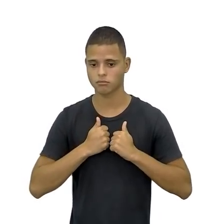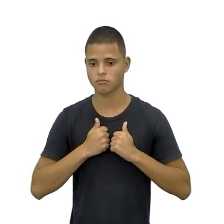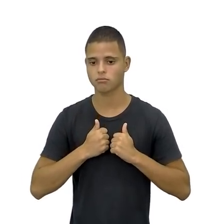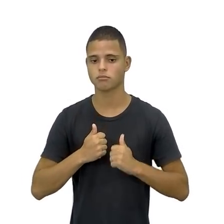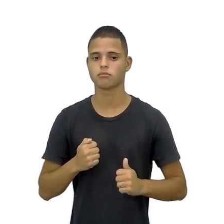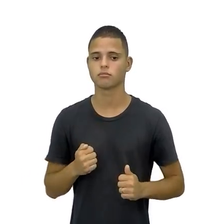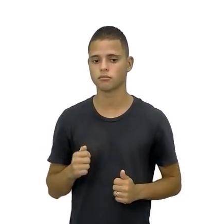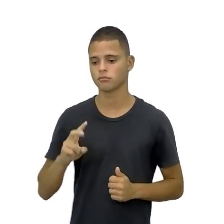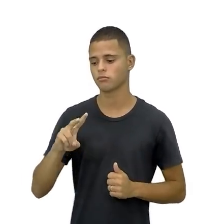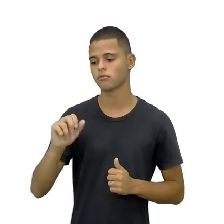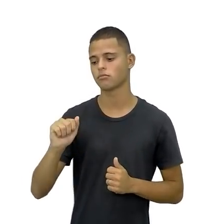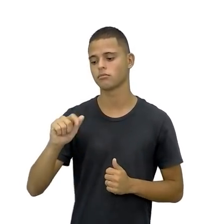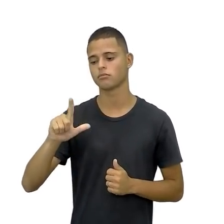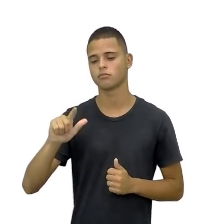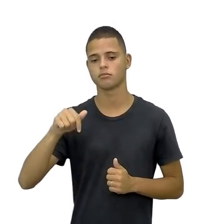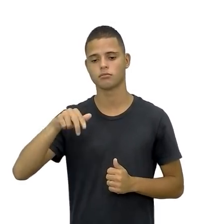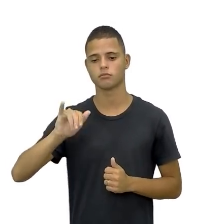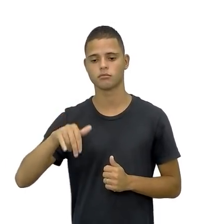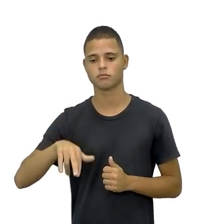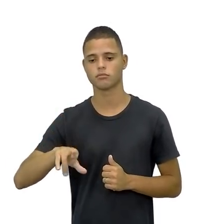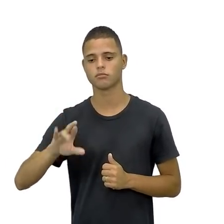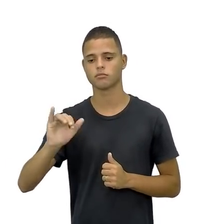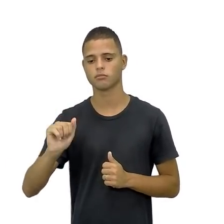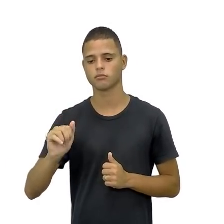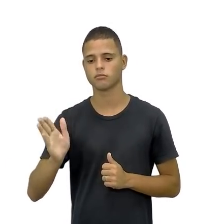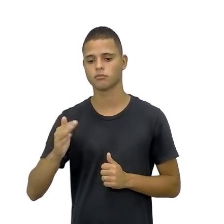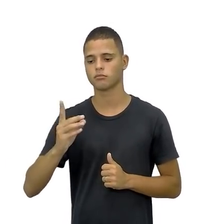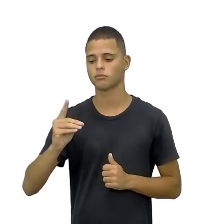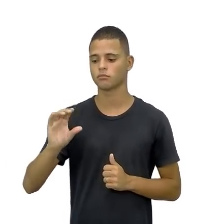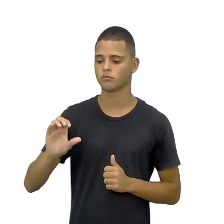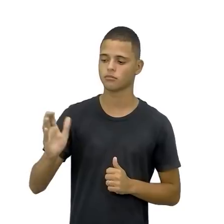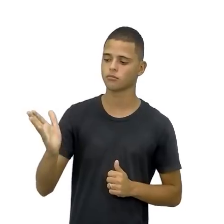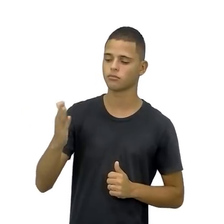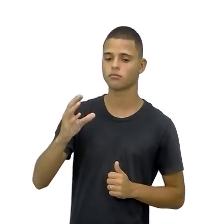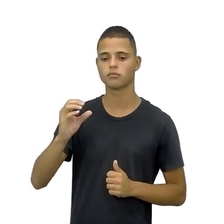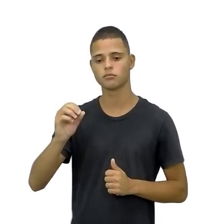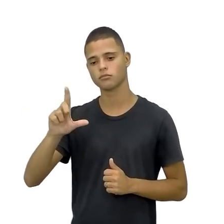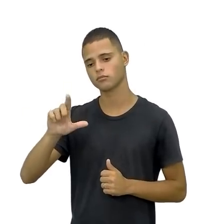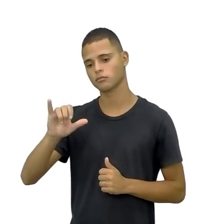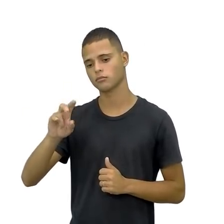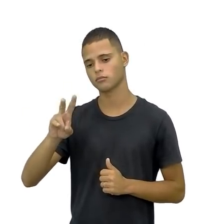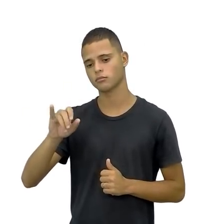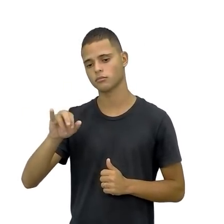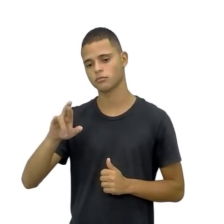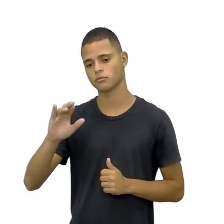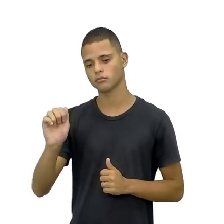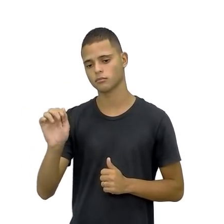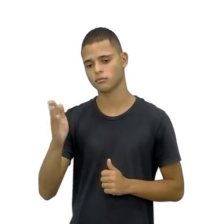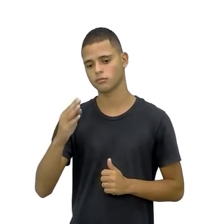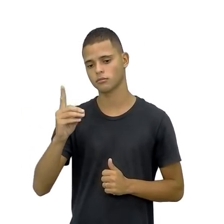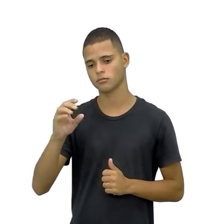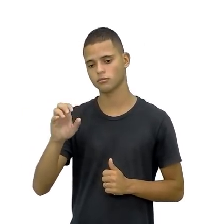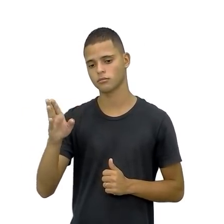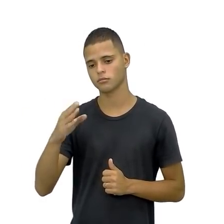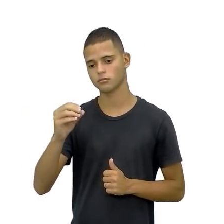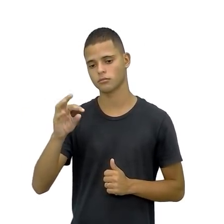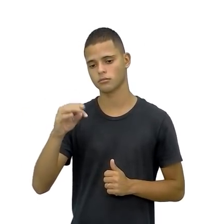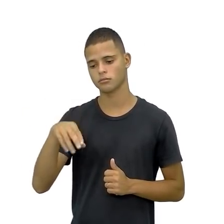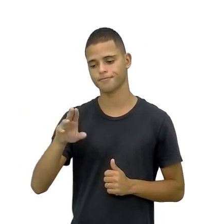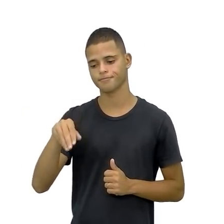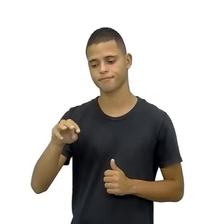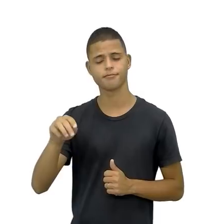a autora Valquíria de Oliveira Rigolon, né, que apresenta também tem algum vídeo dela, alguns vídeos na Rede do Saber,